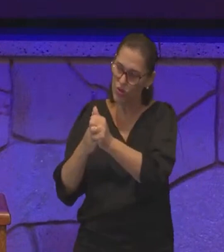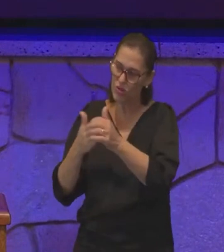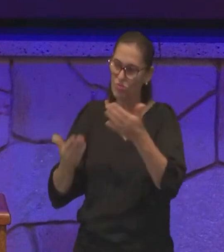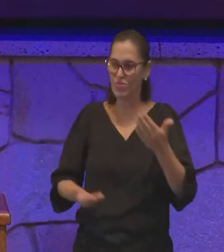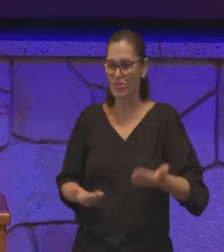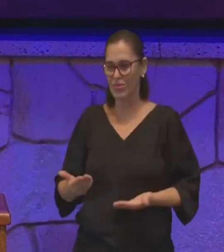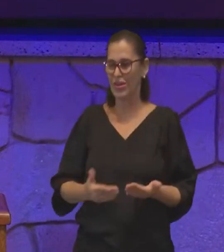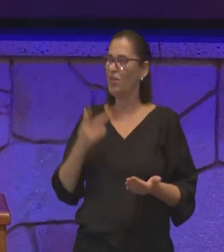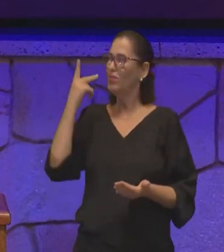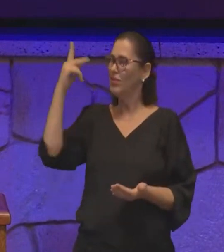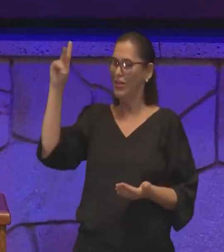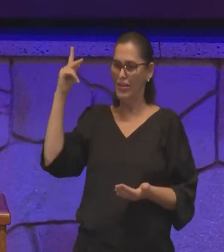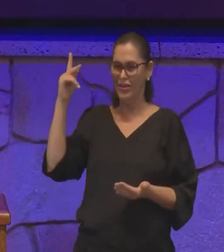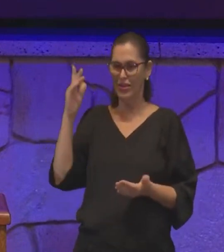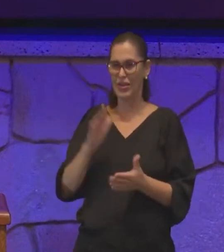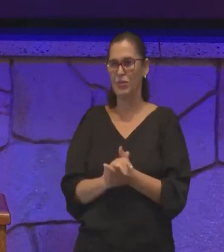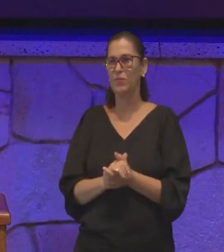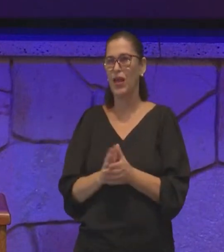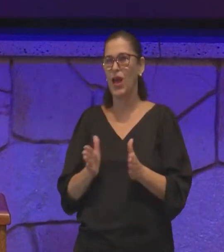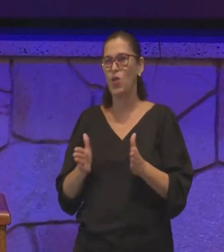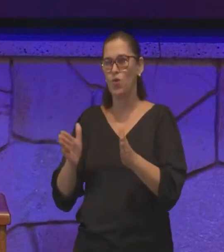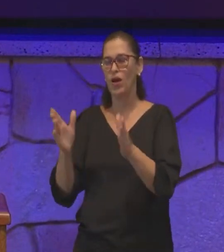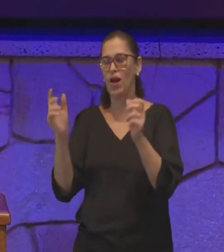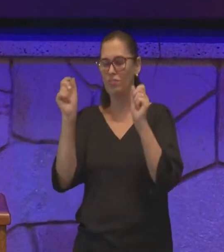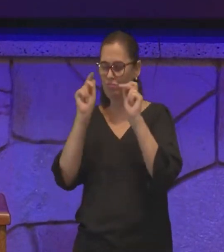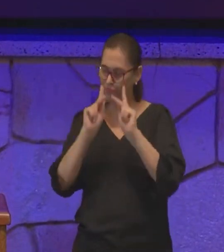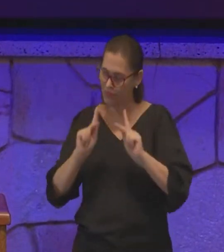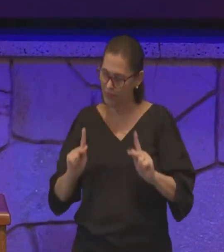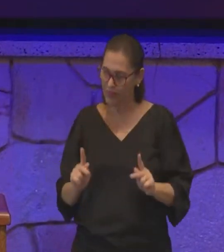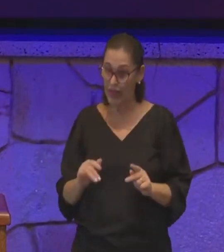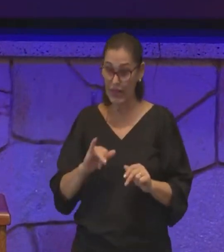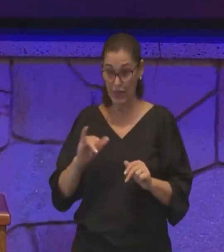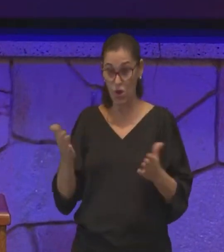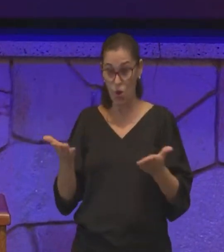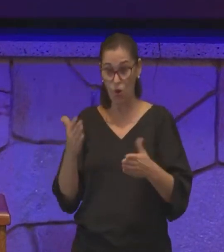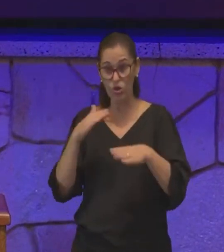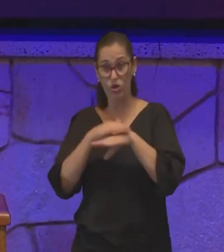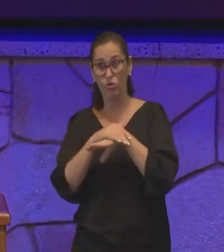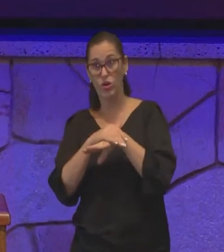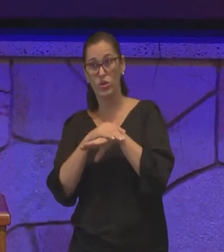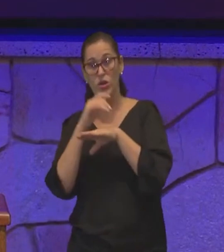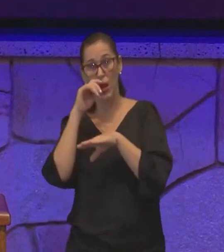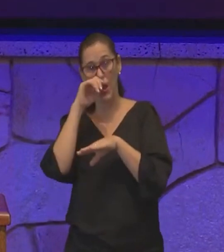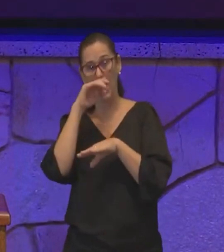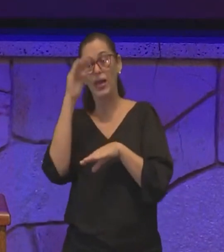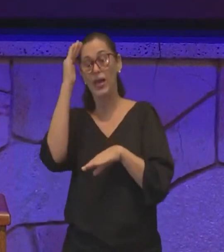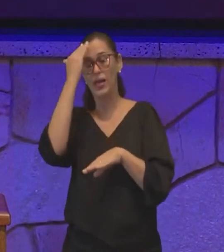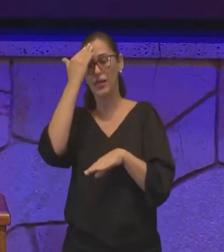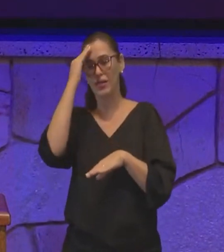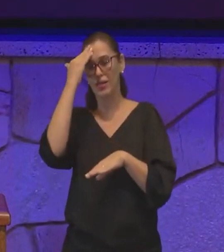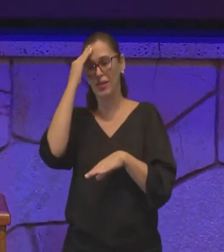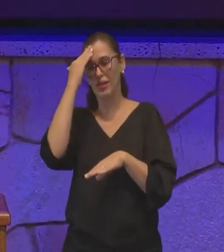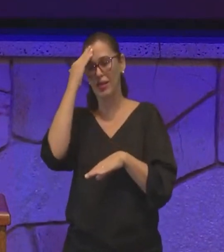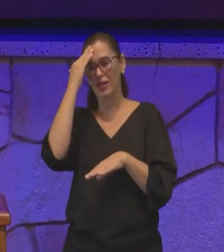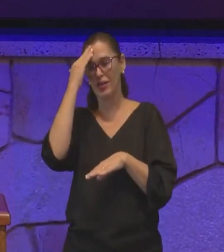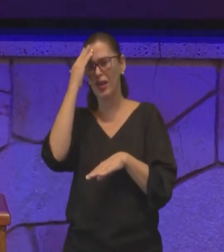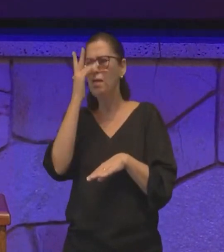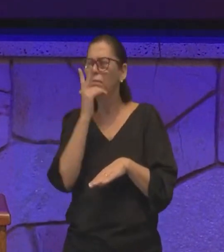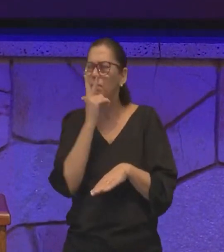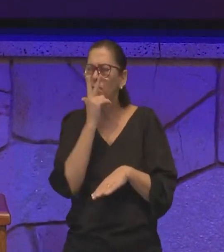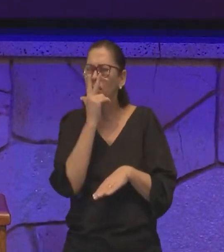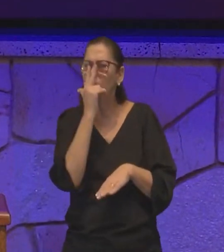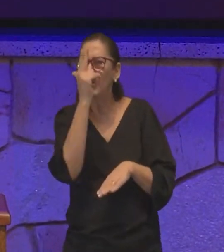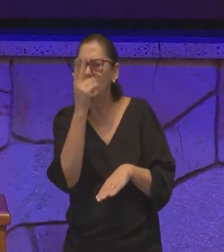servos a pastos verdejantes. Se você nesta noite entende que algo semelhante